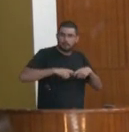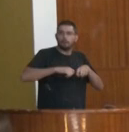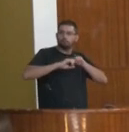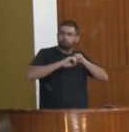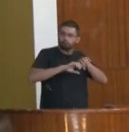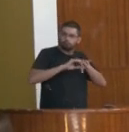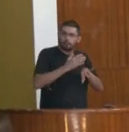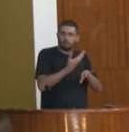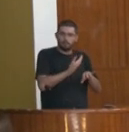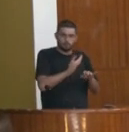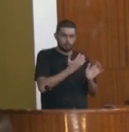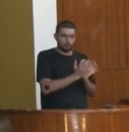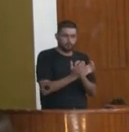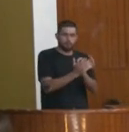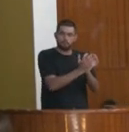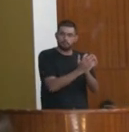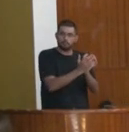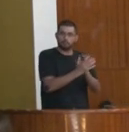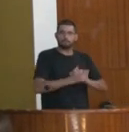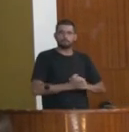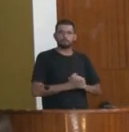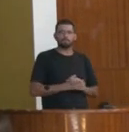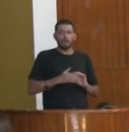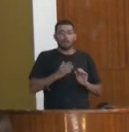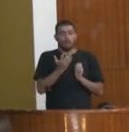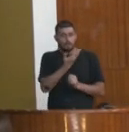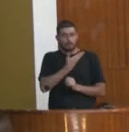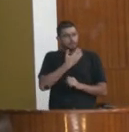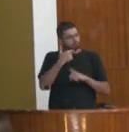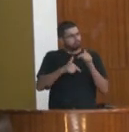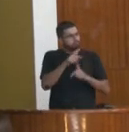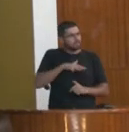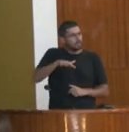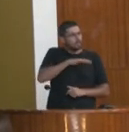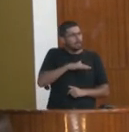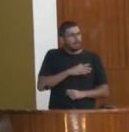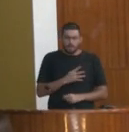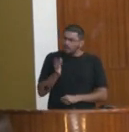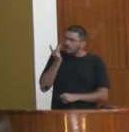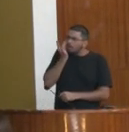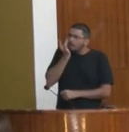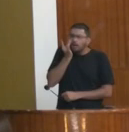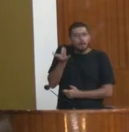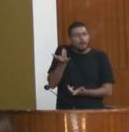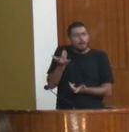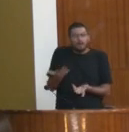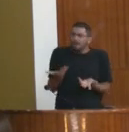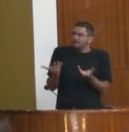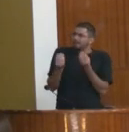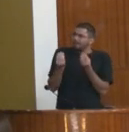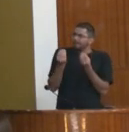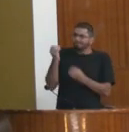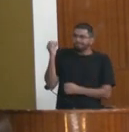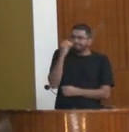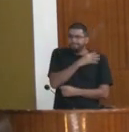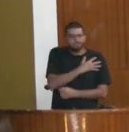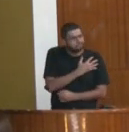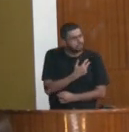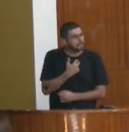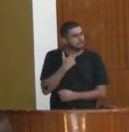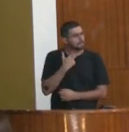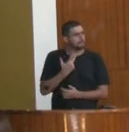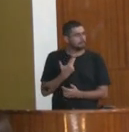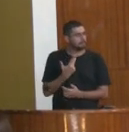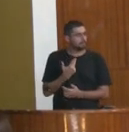os colegas de trabalho fizeram uma revolução, que acharam aquilo um absurdo. Ou seja, e com o apoio dos colegas, quer dizer, eu